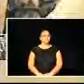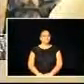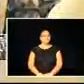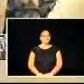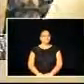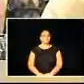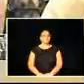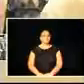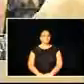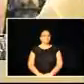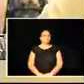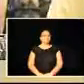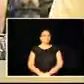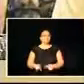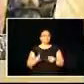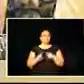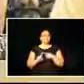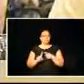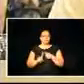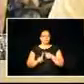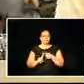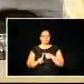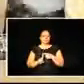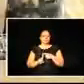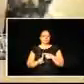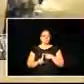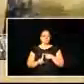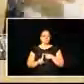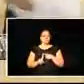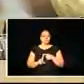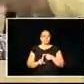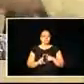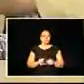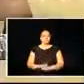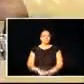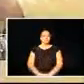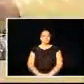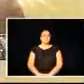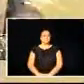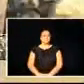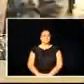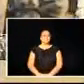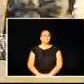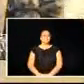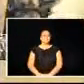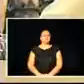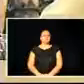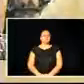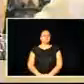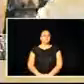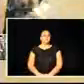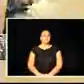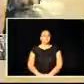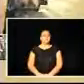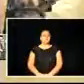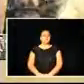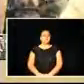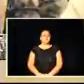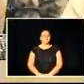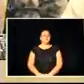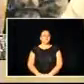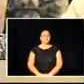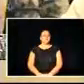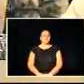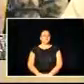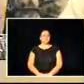Passamos ao item primeiro da ordem do dia. Lembrando que este item primeiro já está para encaminhamento